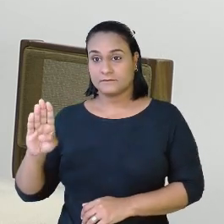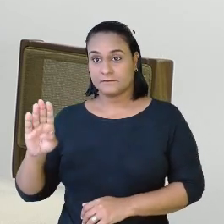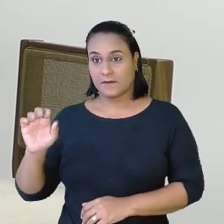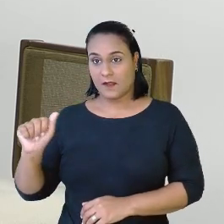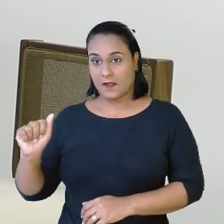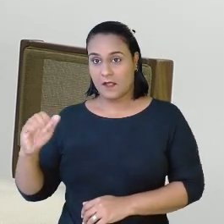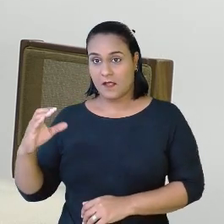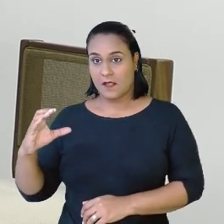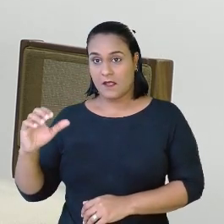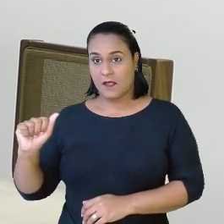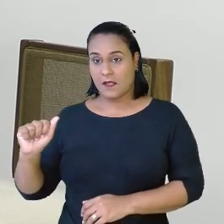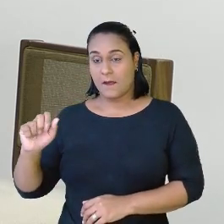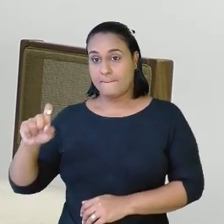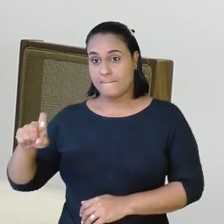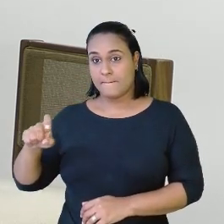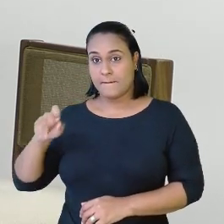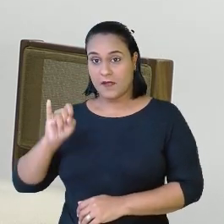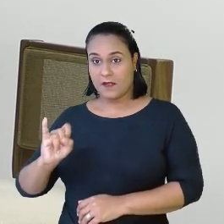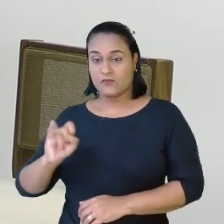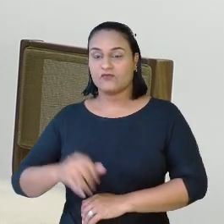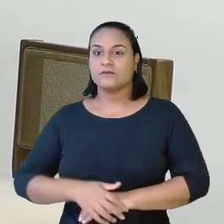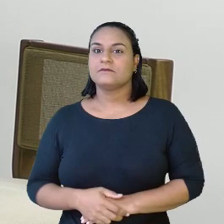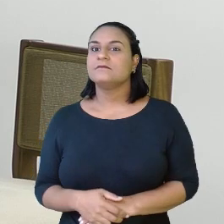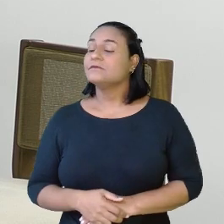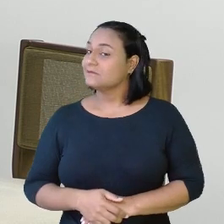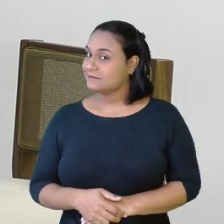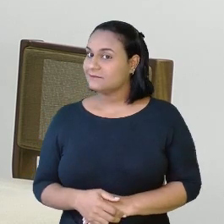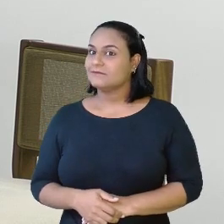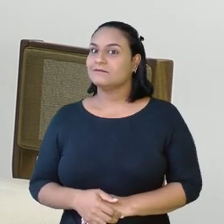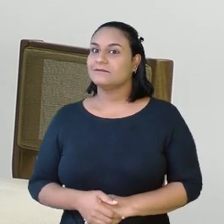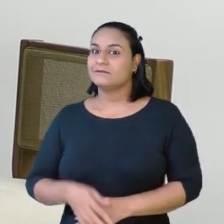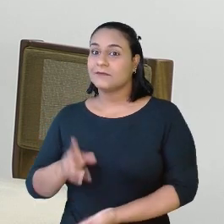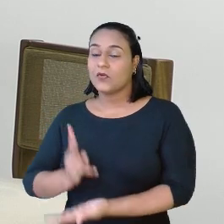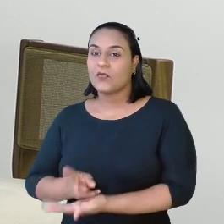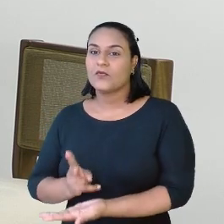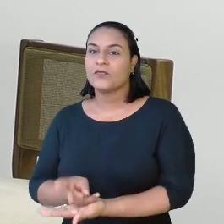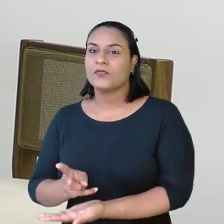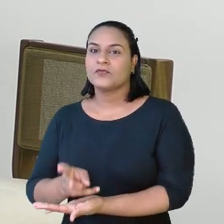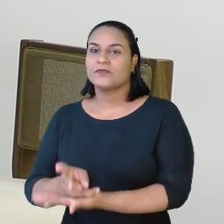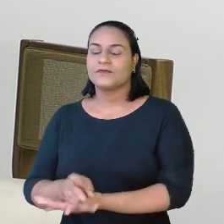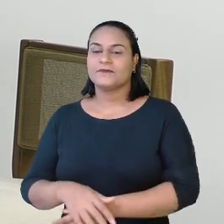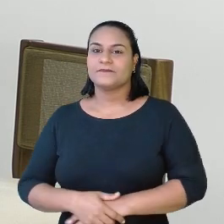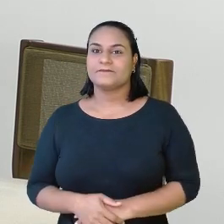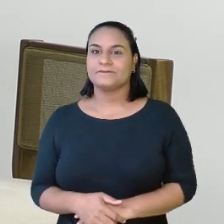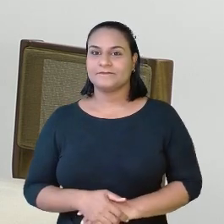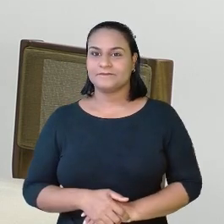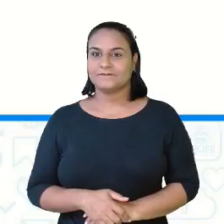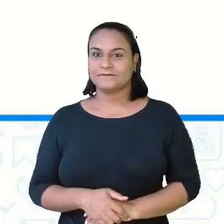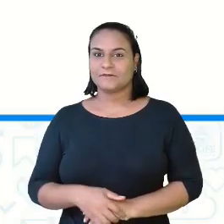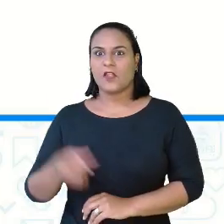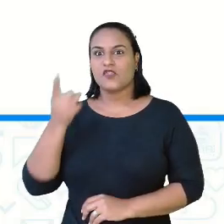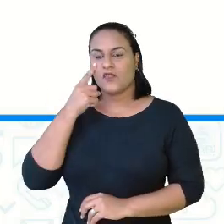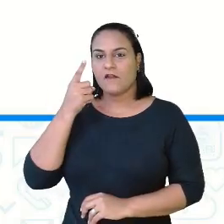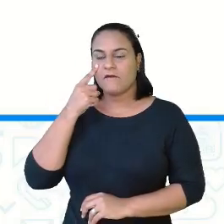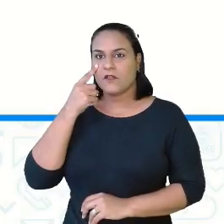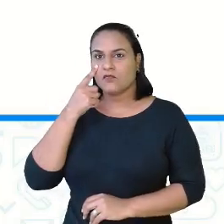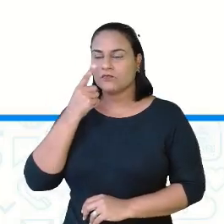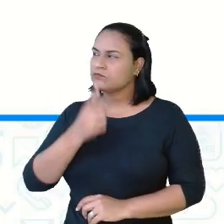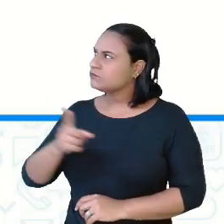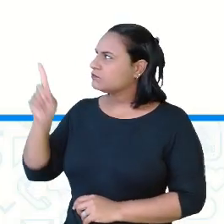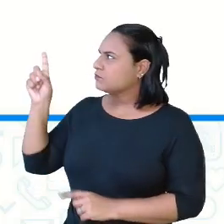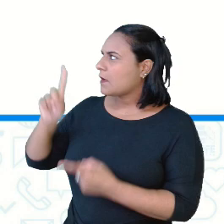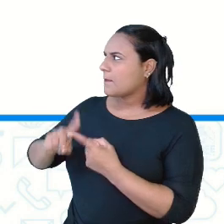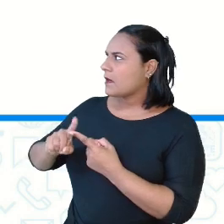abacaxi. Abacaxi. Continuando aqui com o nosso chazinho de palavras, a gente já viu a palavra bolacha